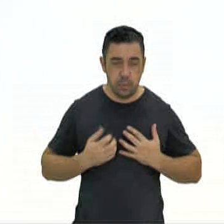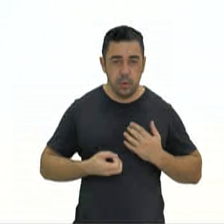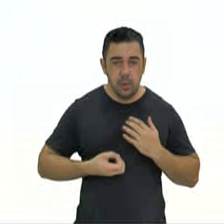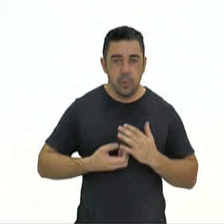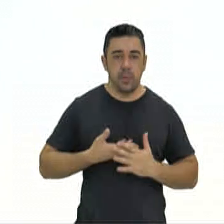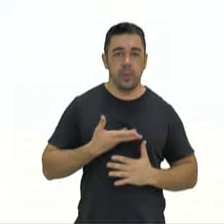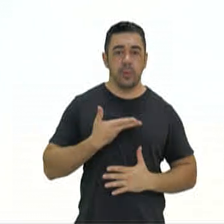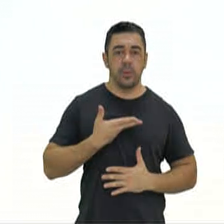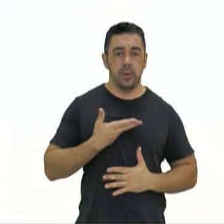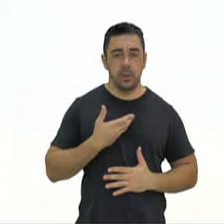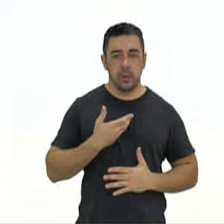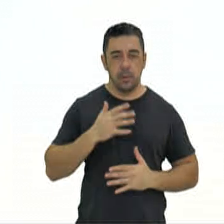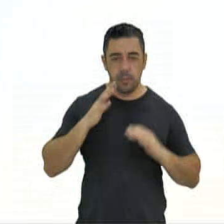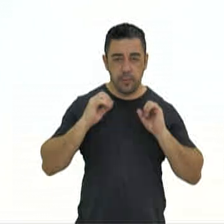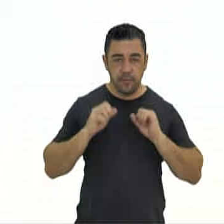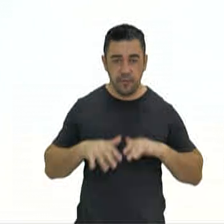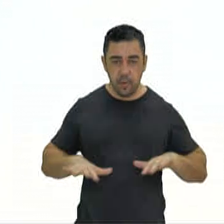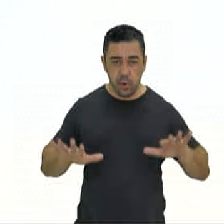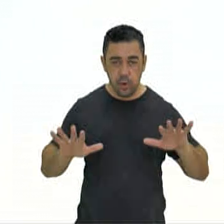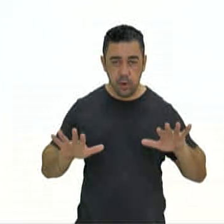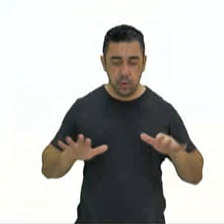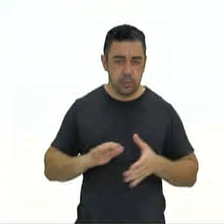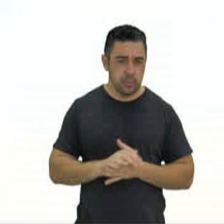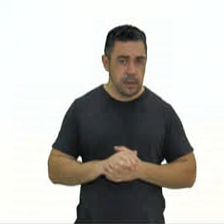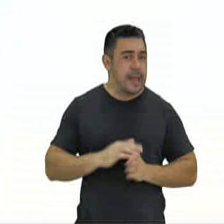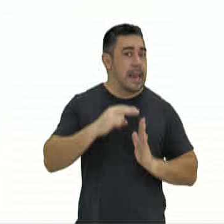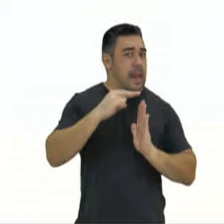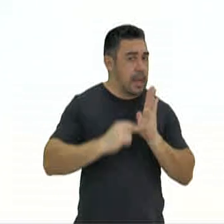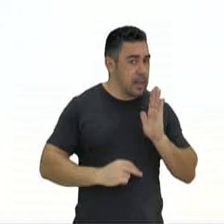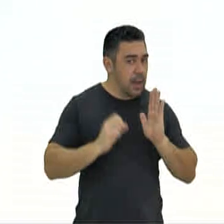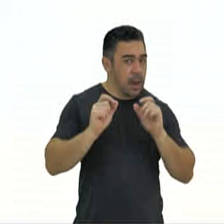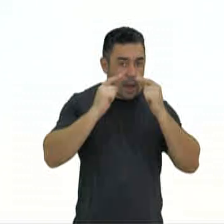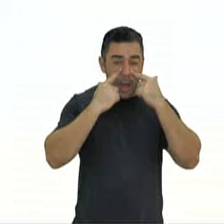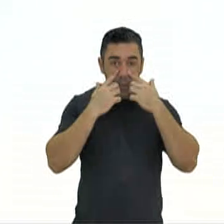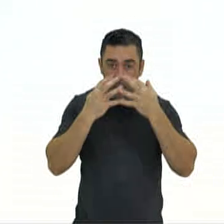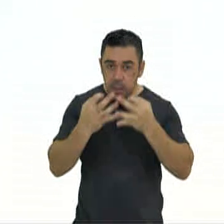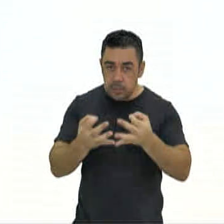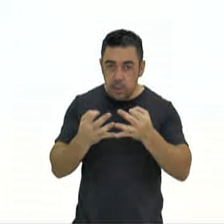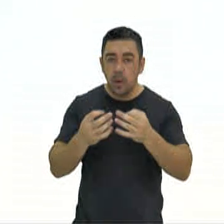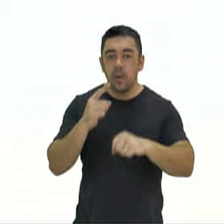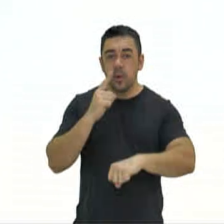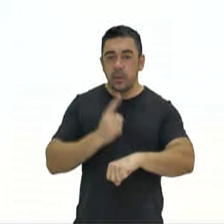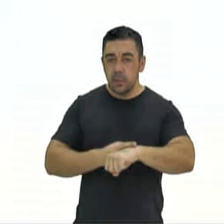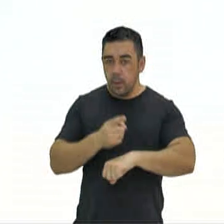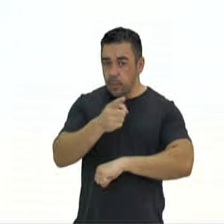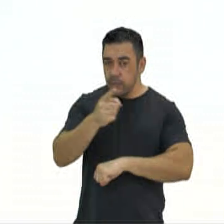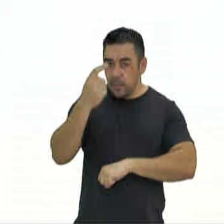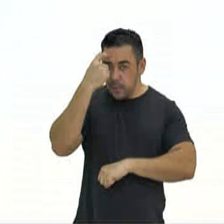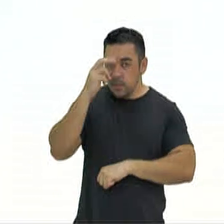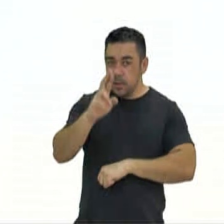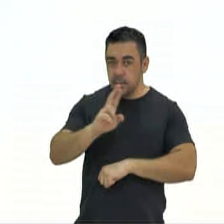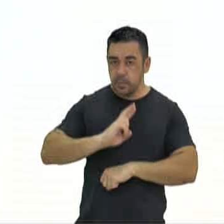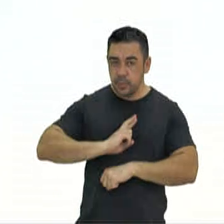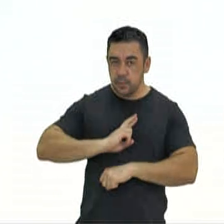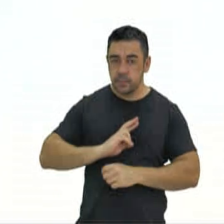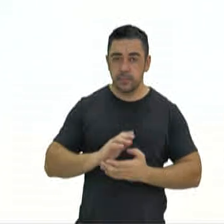para fora dos pulmões. Leiam com atenção e vão ter um tempo para pensar e responder.